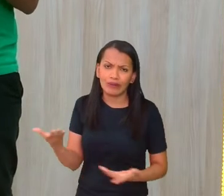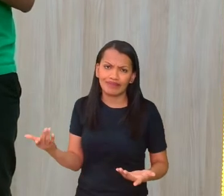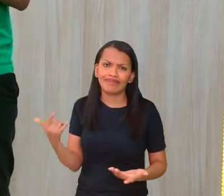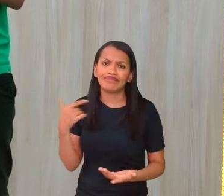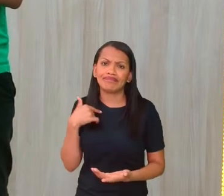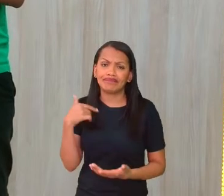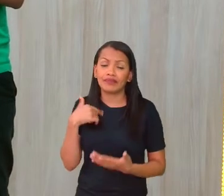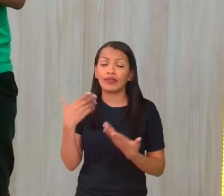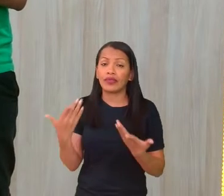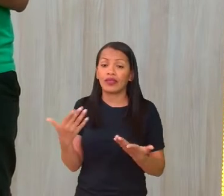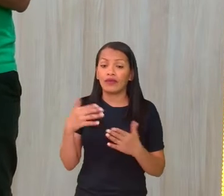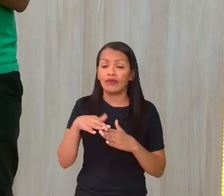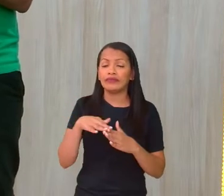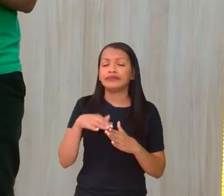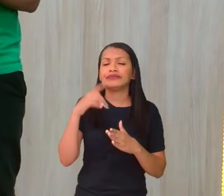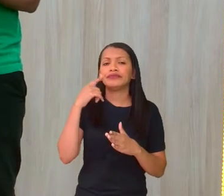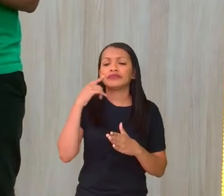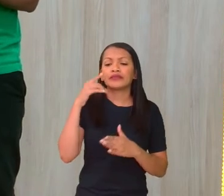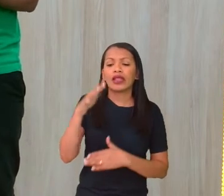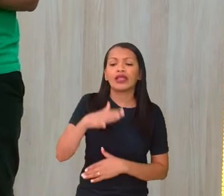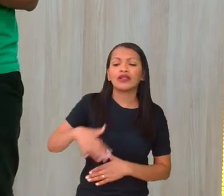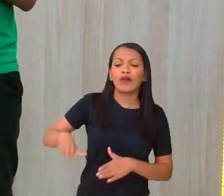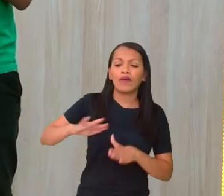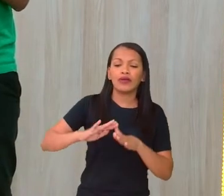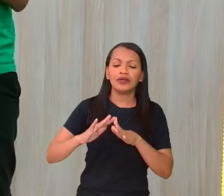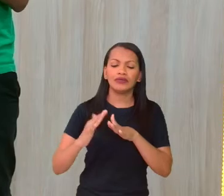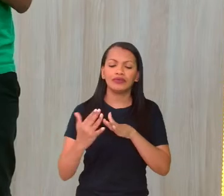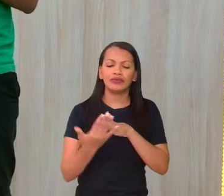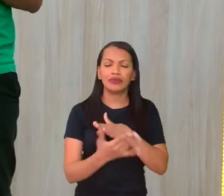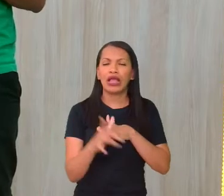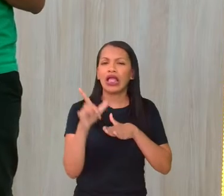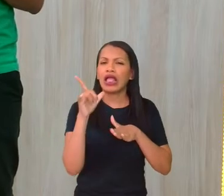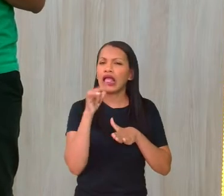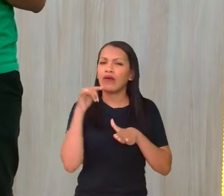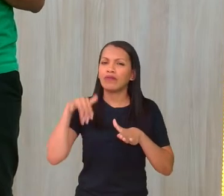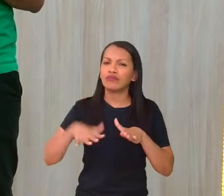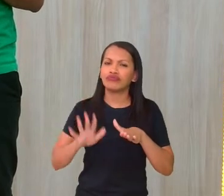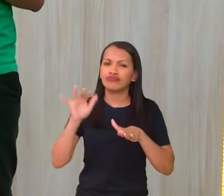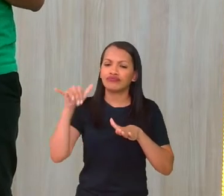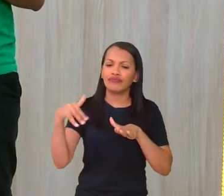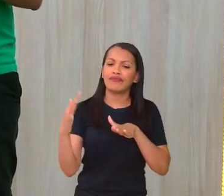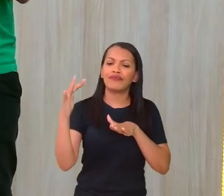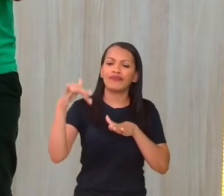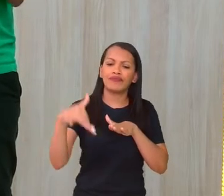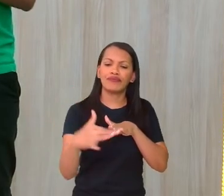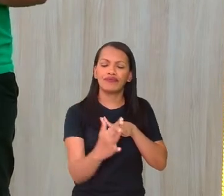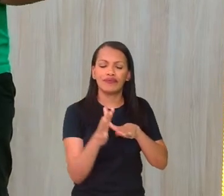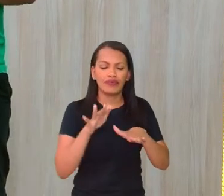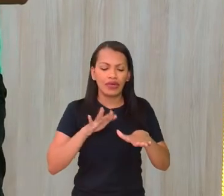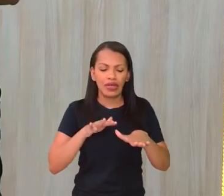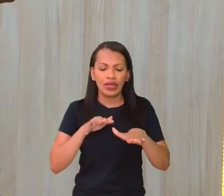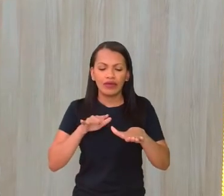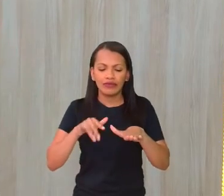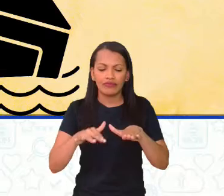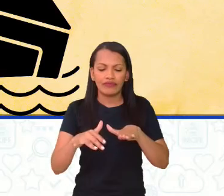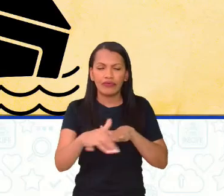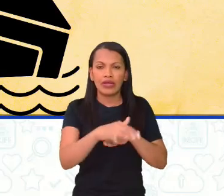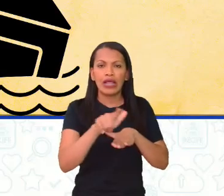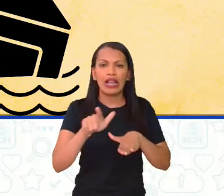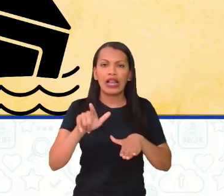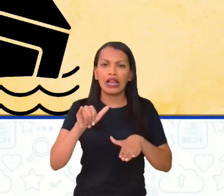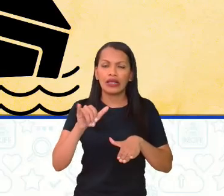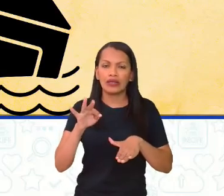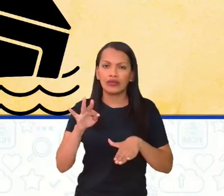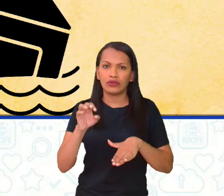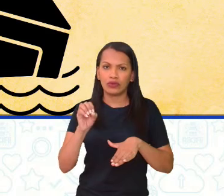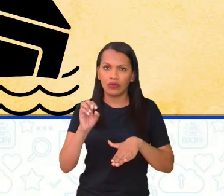região litorânea, a gente também tem alterações consideráveis nisso aí, beleza? Outra questão aqui, ó, que é muito